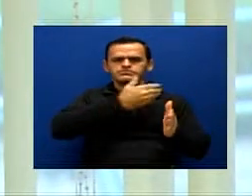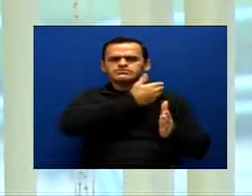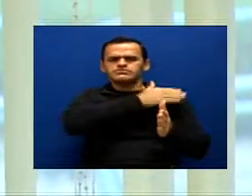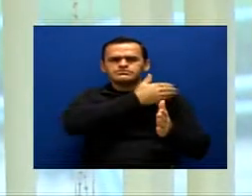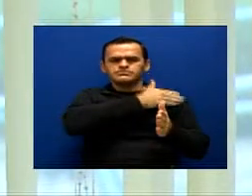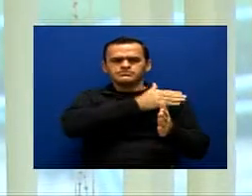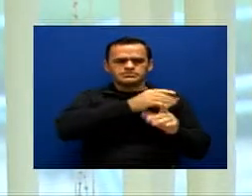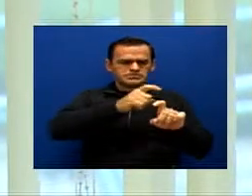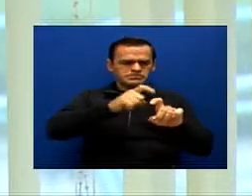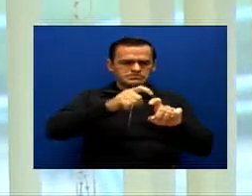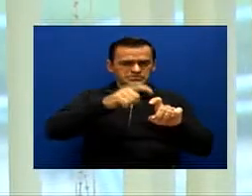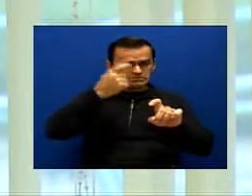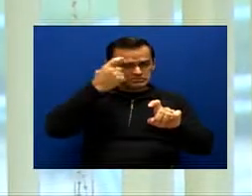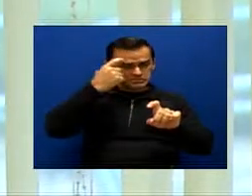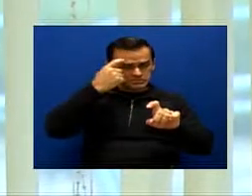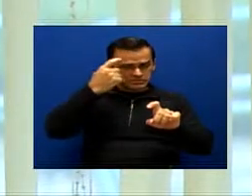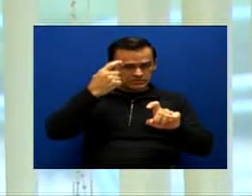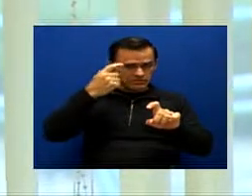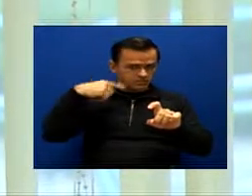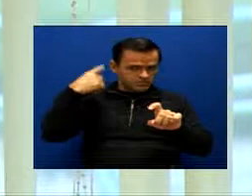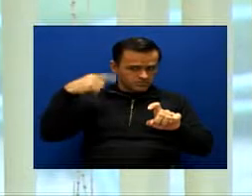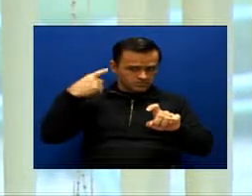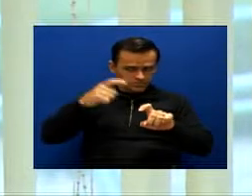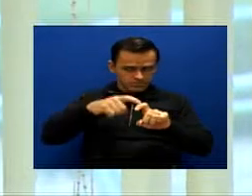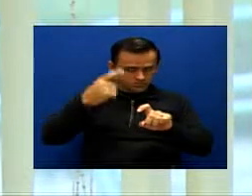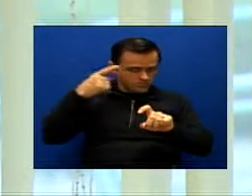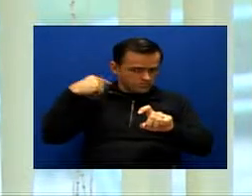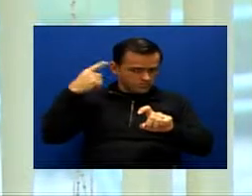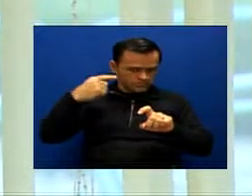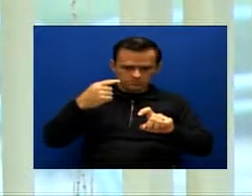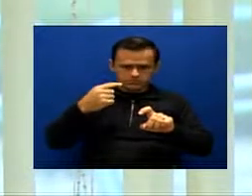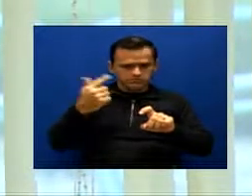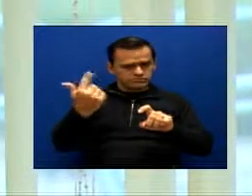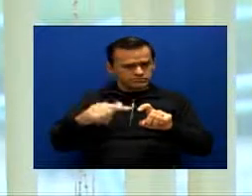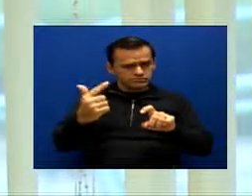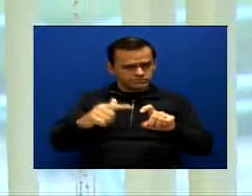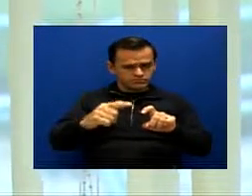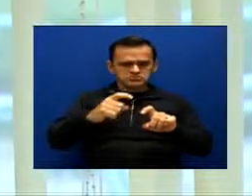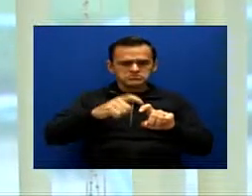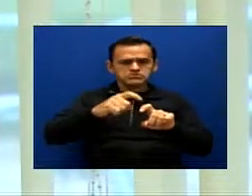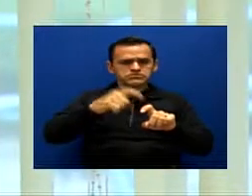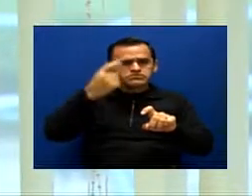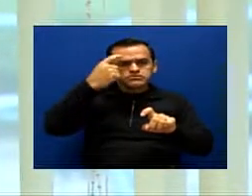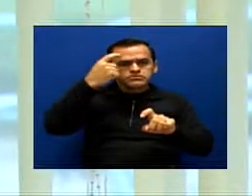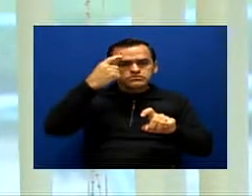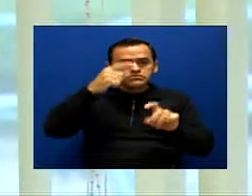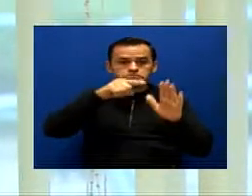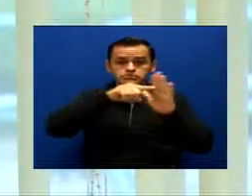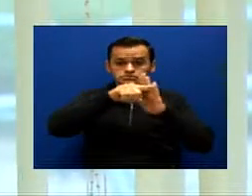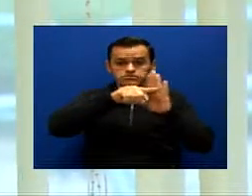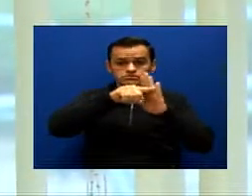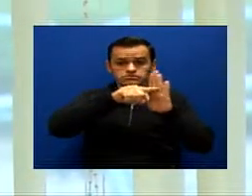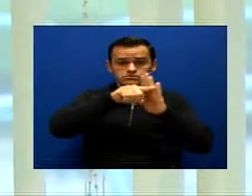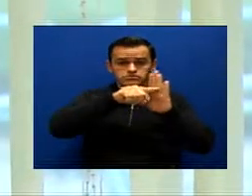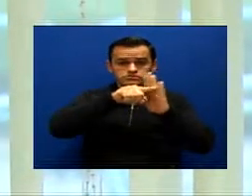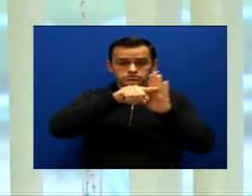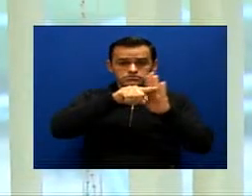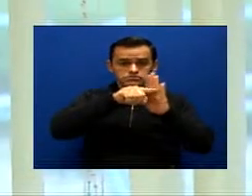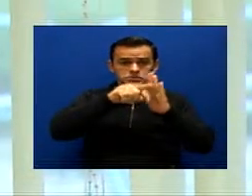que psiquiatra é médico de louco. O psiquiatra, ele estuda também a ciência do que é